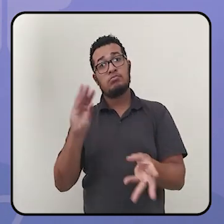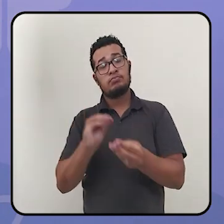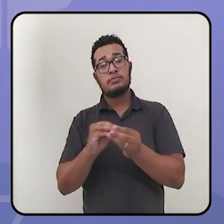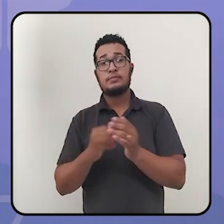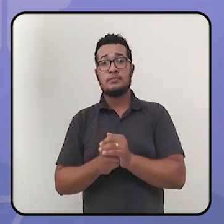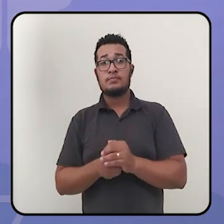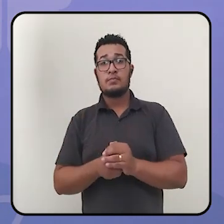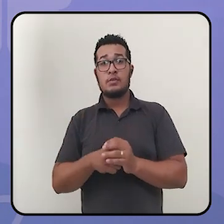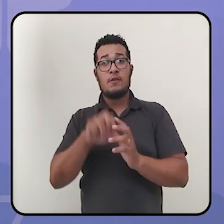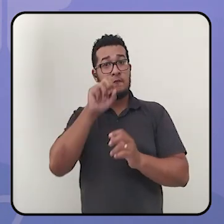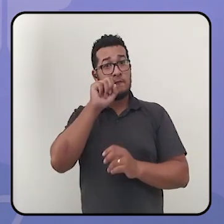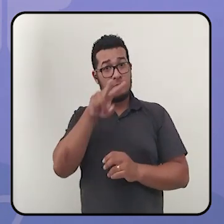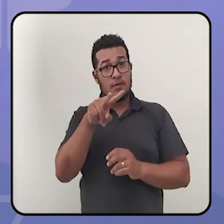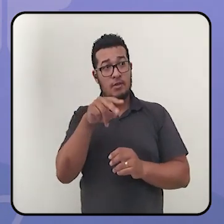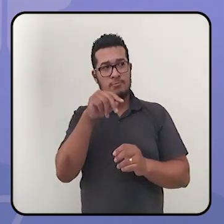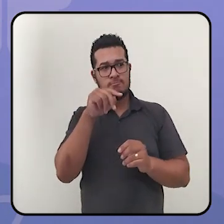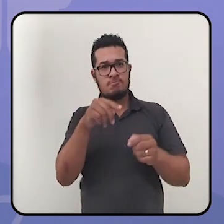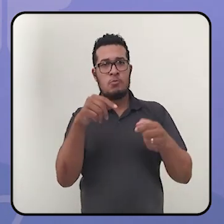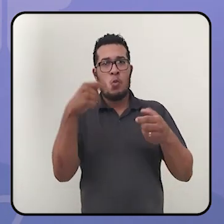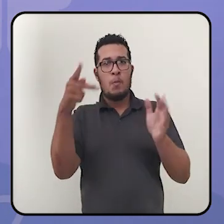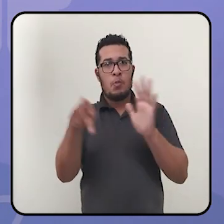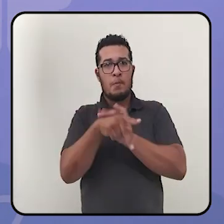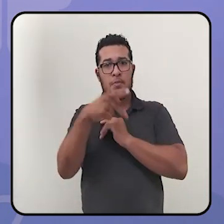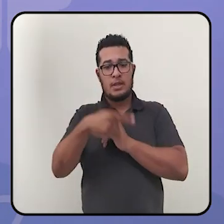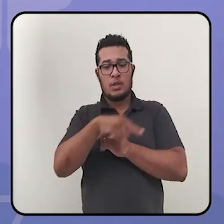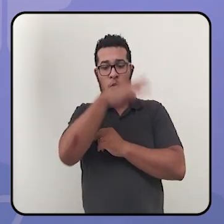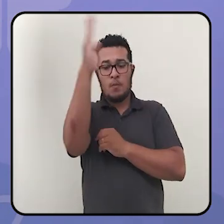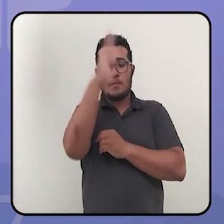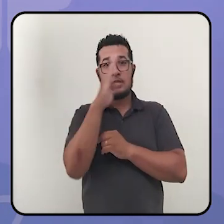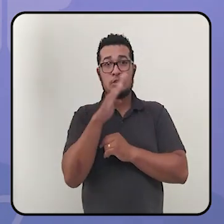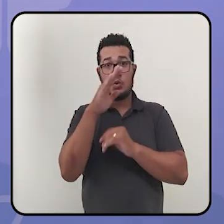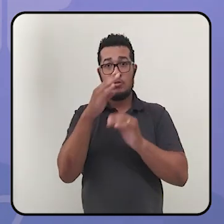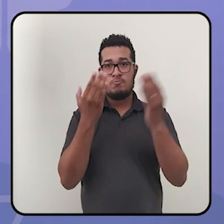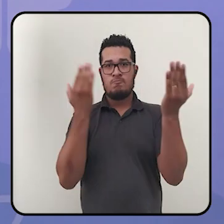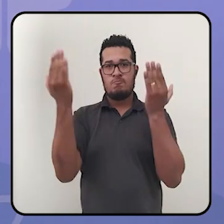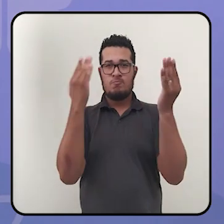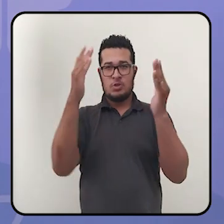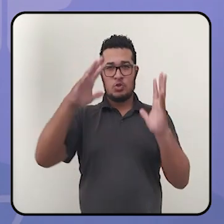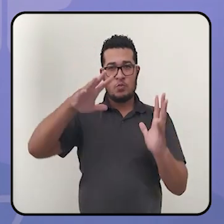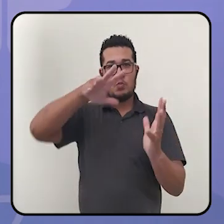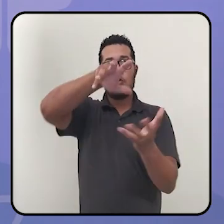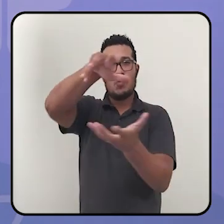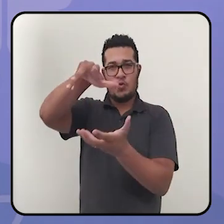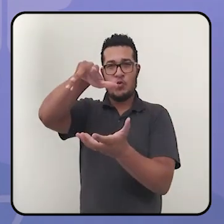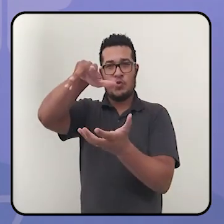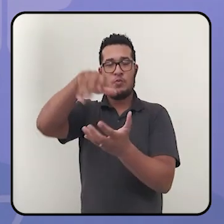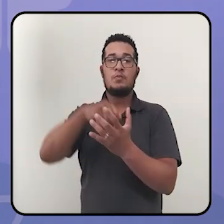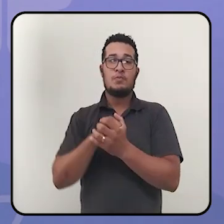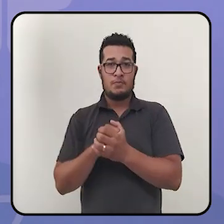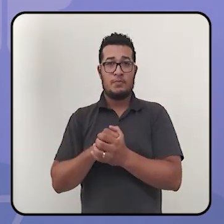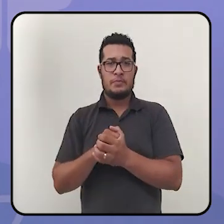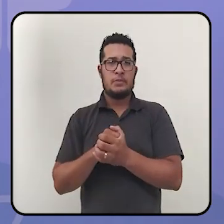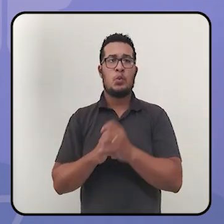dos sambaquis, ou os povos do litoral, vamos acompanhar neste vídeo bem informativo algumas características e informações sobre